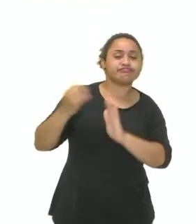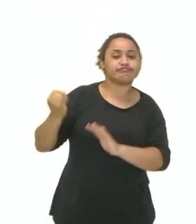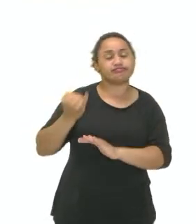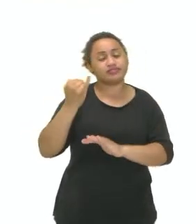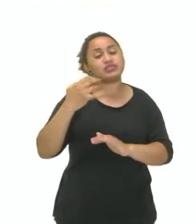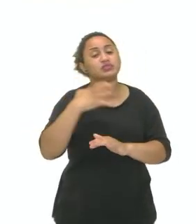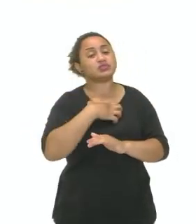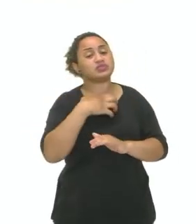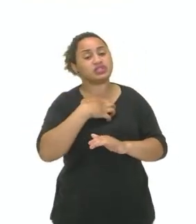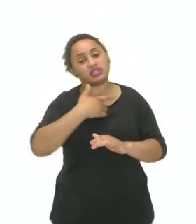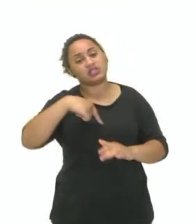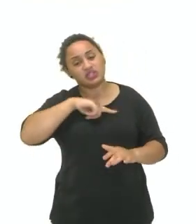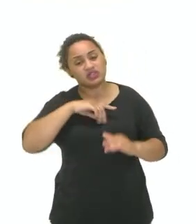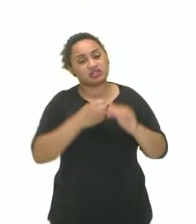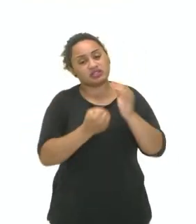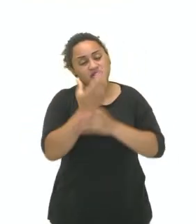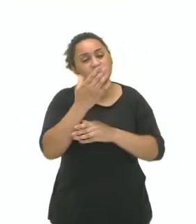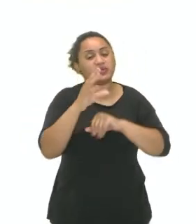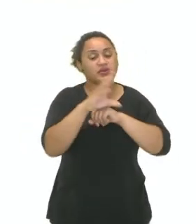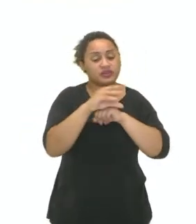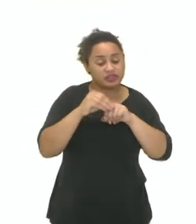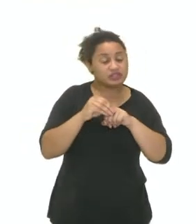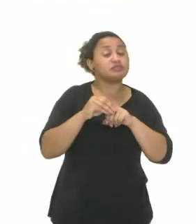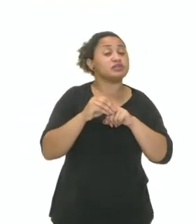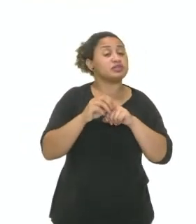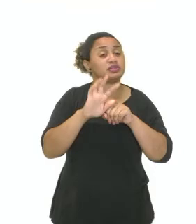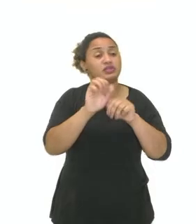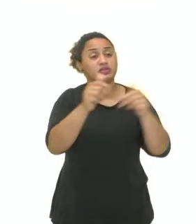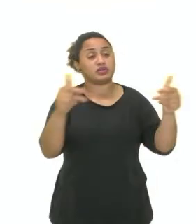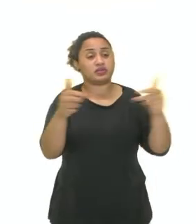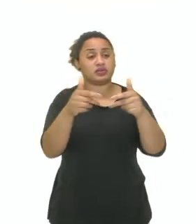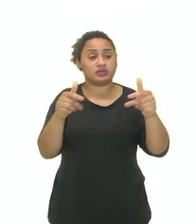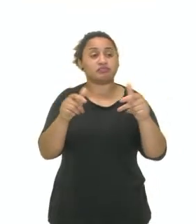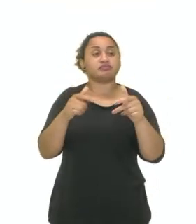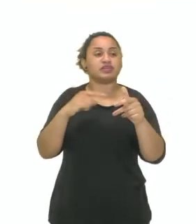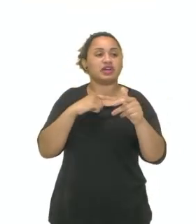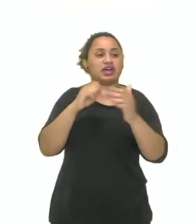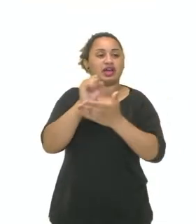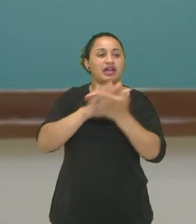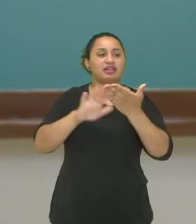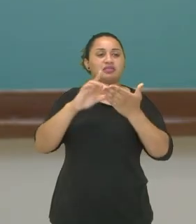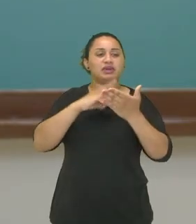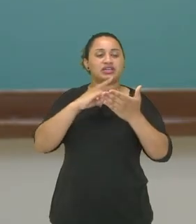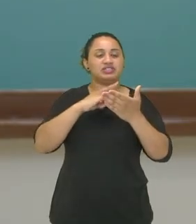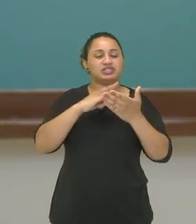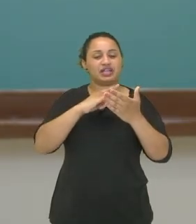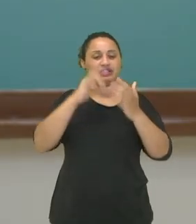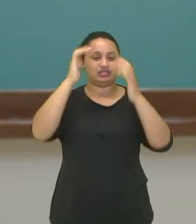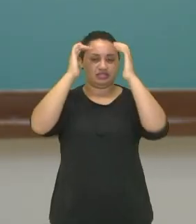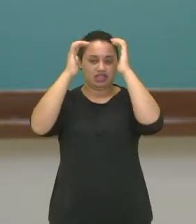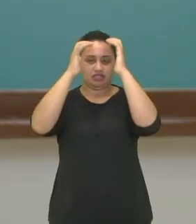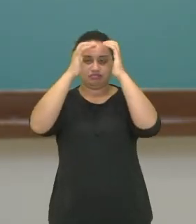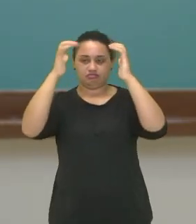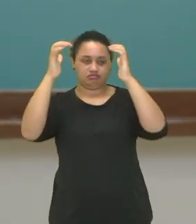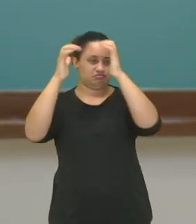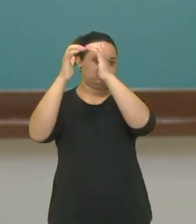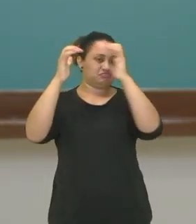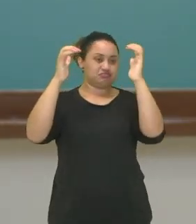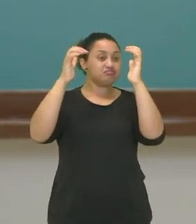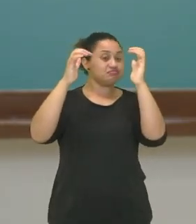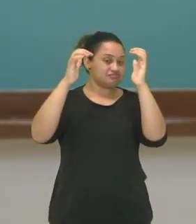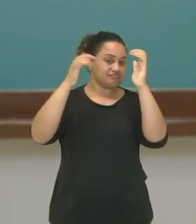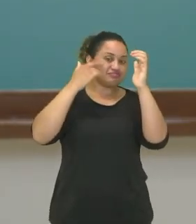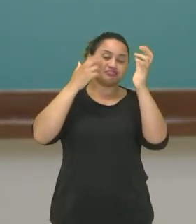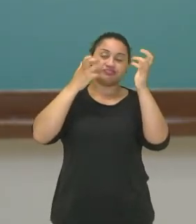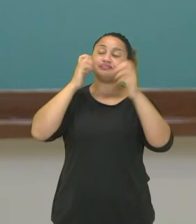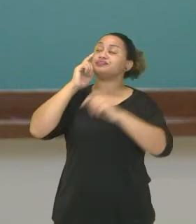como formamos o nosso conhecimento sobre as coisas? E aqui temos os dois lados do cérebro. Essa questão que eu estou colocando aqui, nós